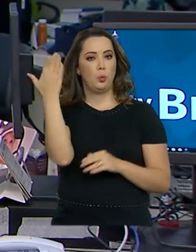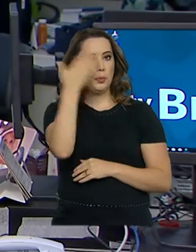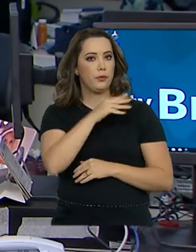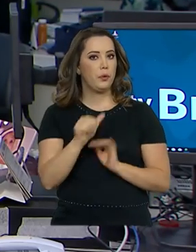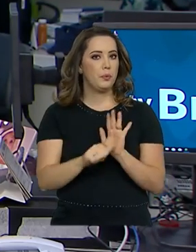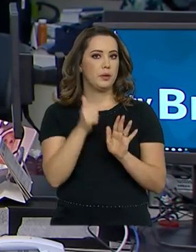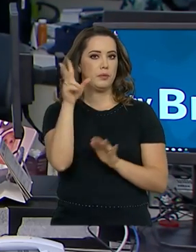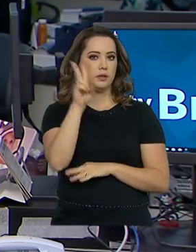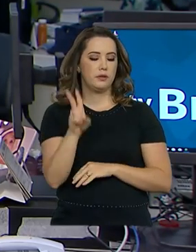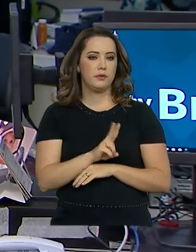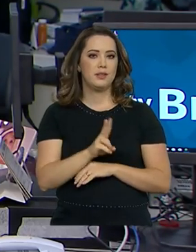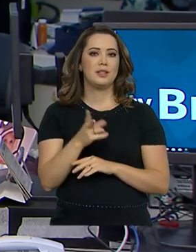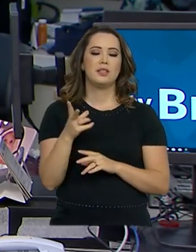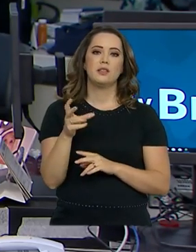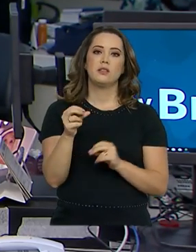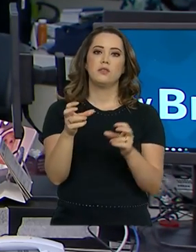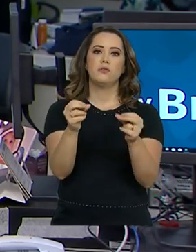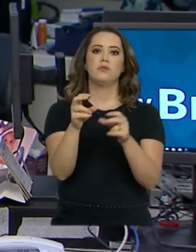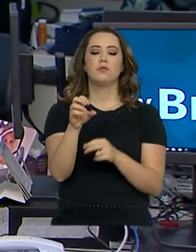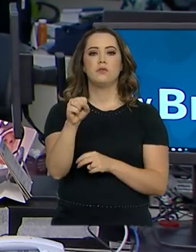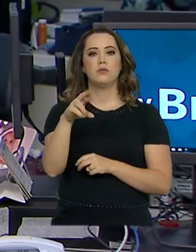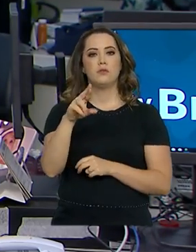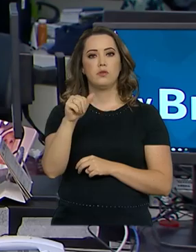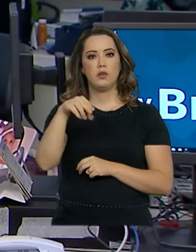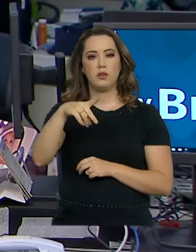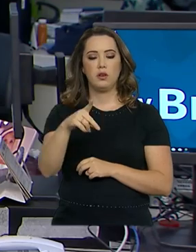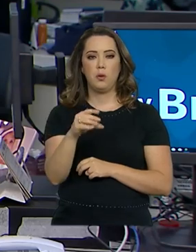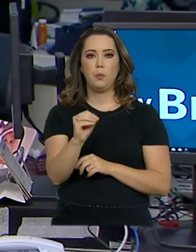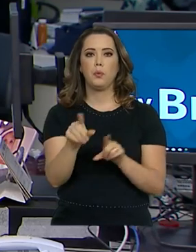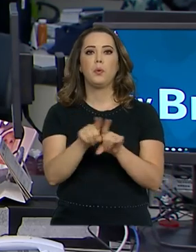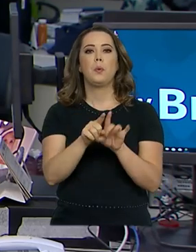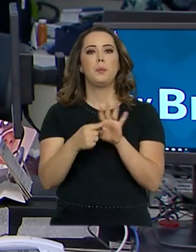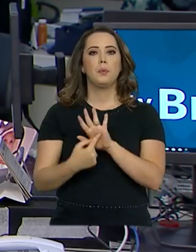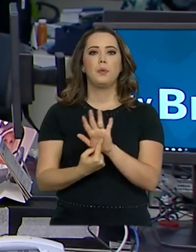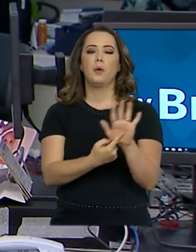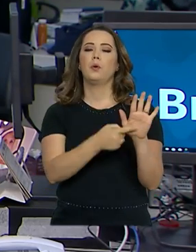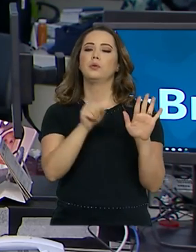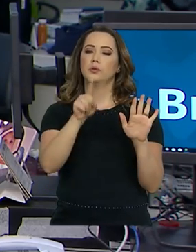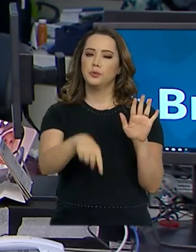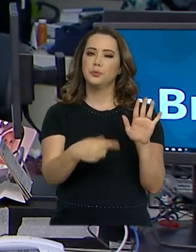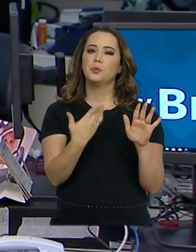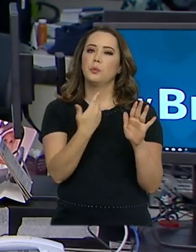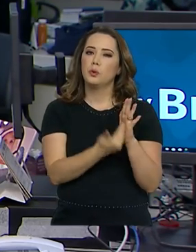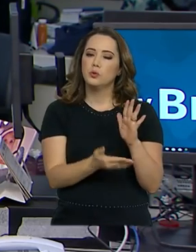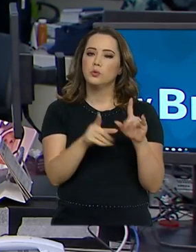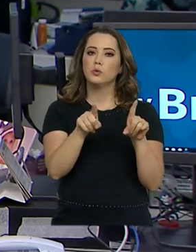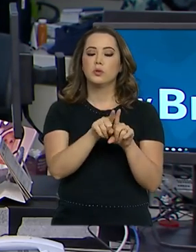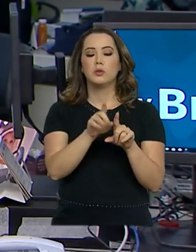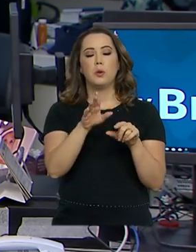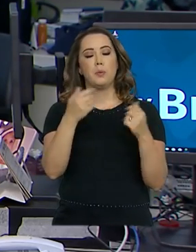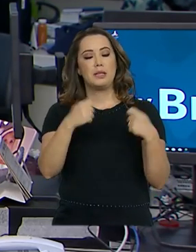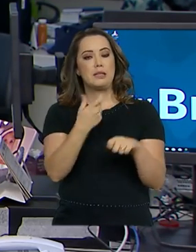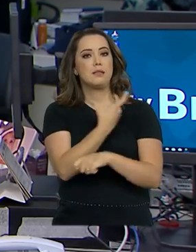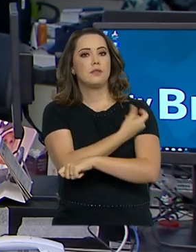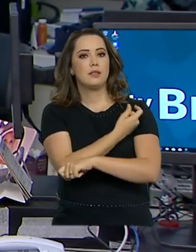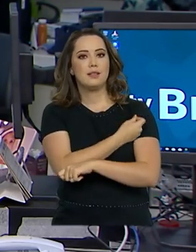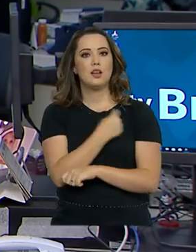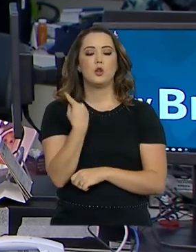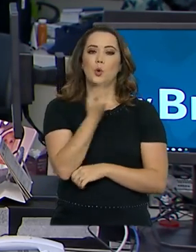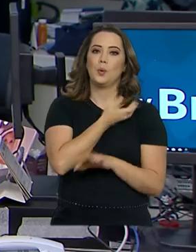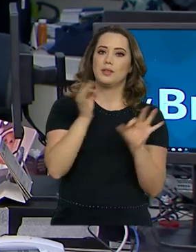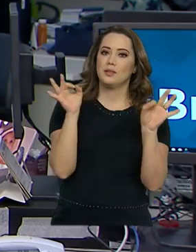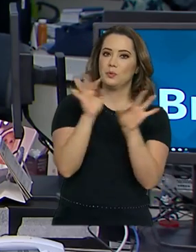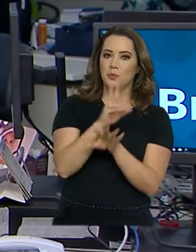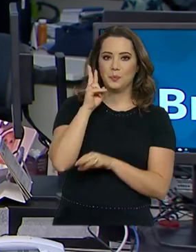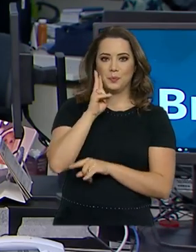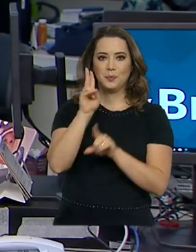do vírus do sarampo com a perda de anticorpos portanto vacinar é o único jeito de se prevenir o governo agora fica